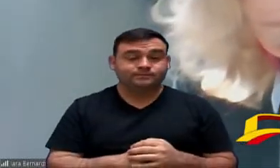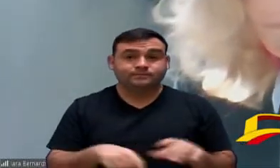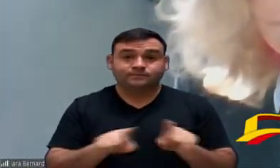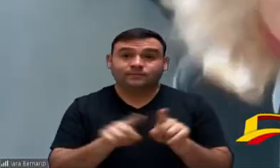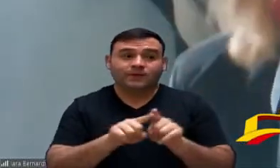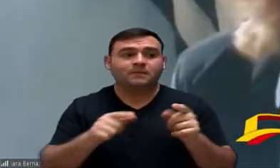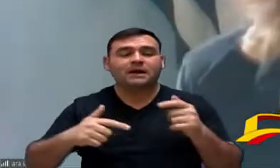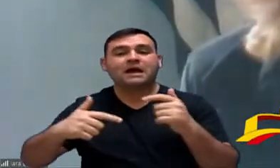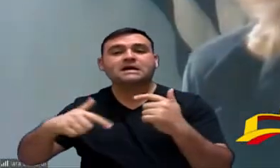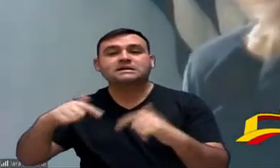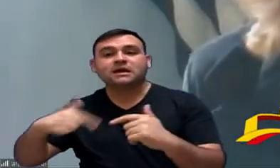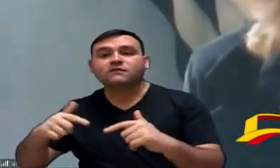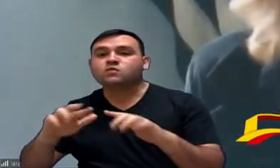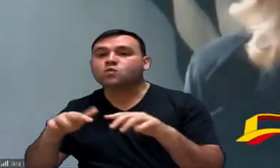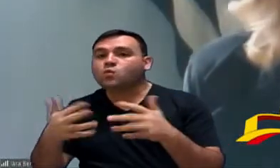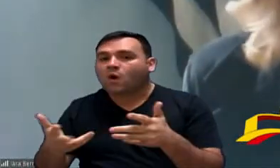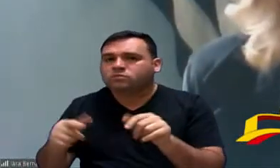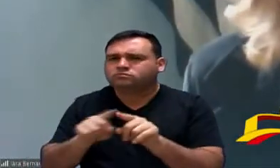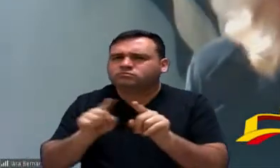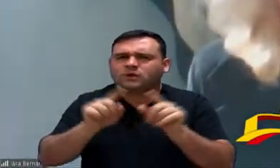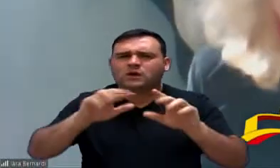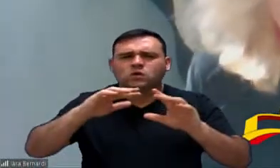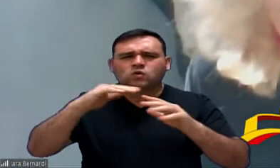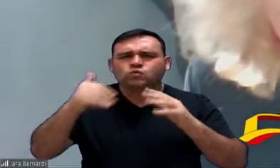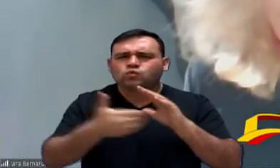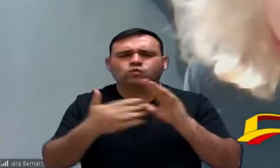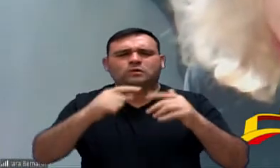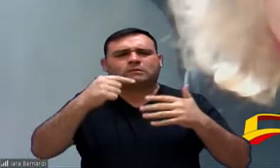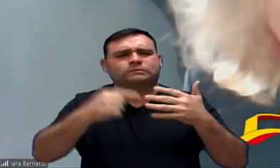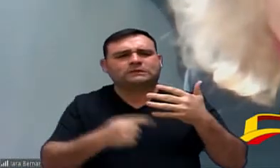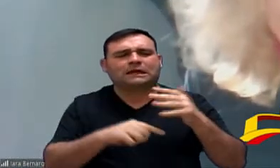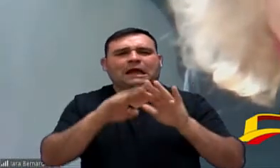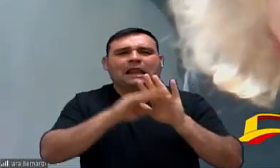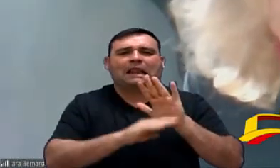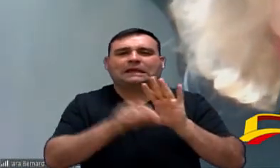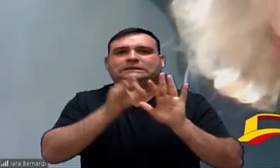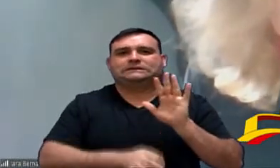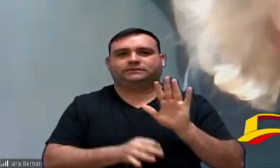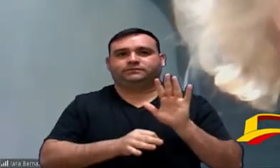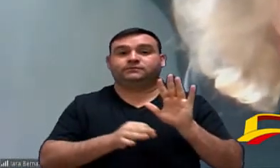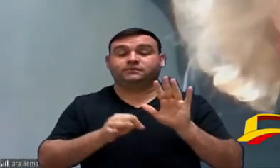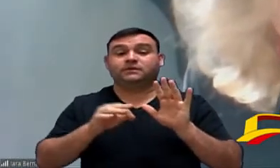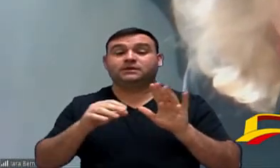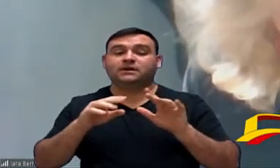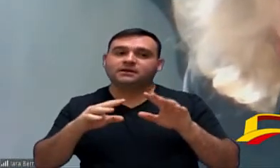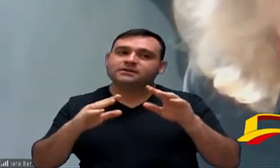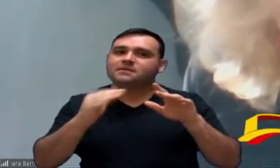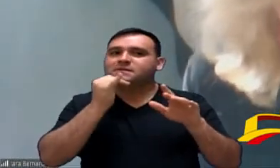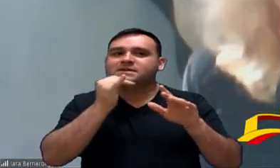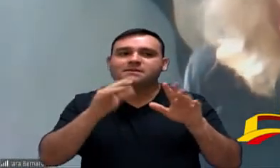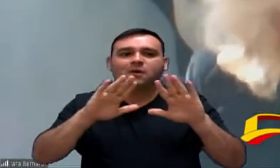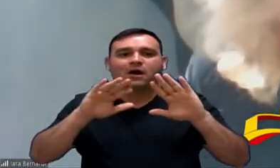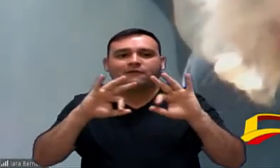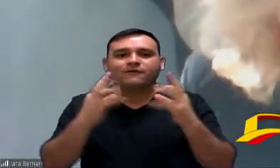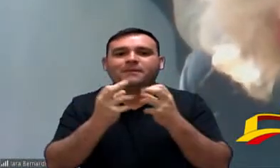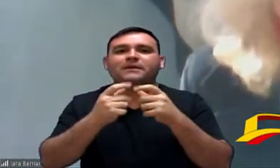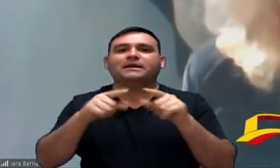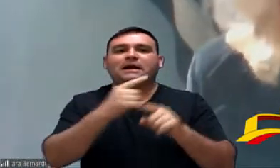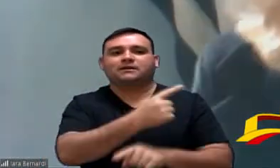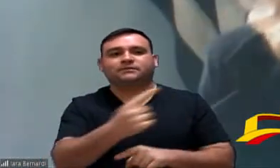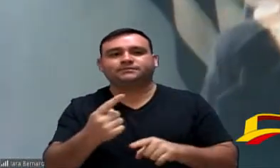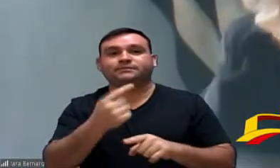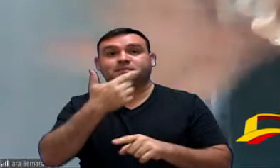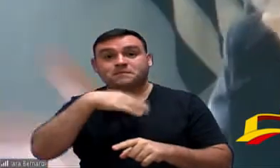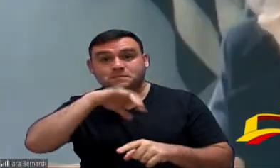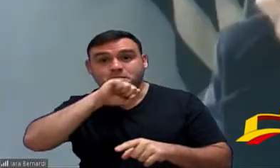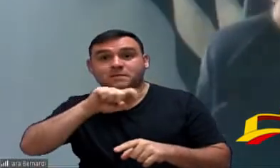os serviços, todos eles formalizados em lei, serviço de proteção e atendimento especializado à família e indivíduos, o